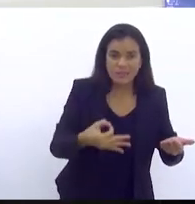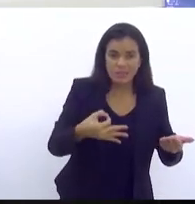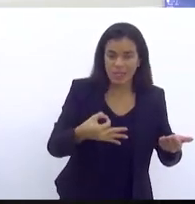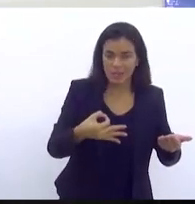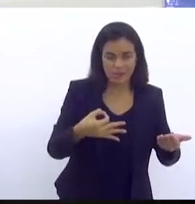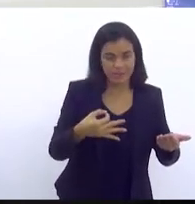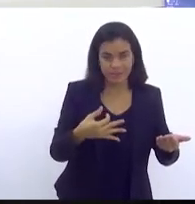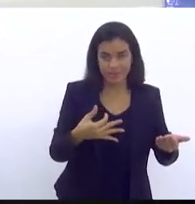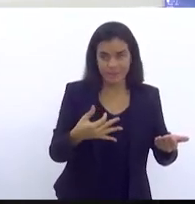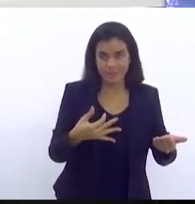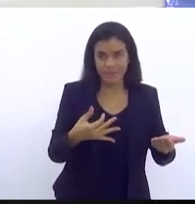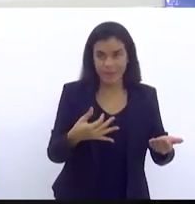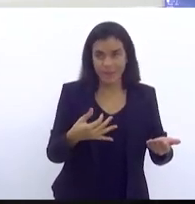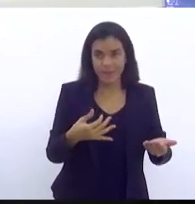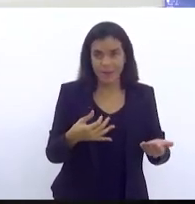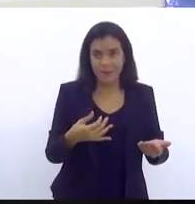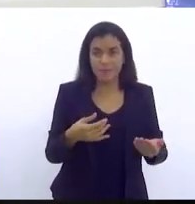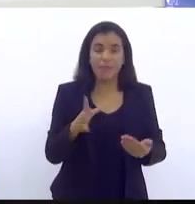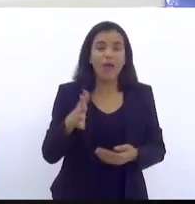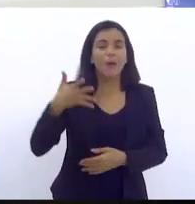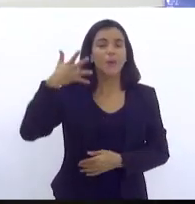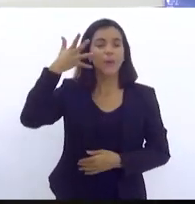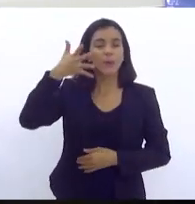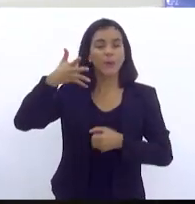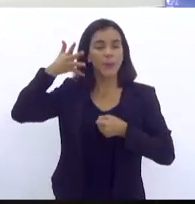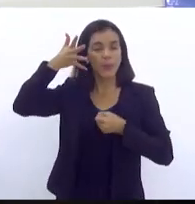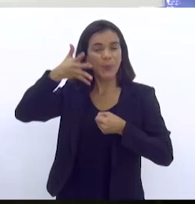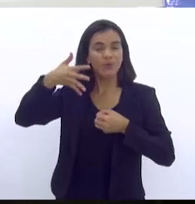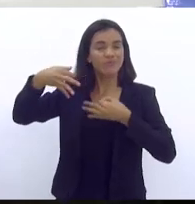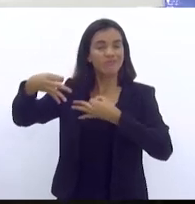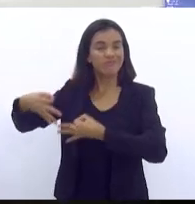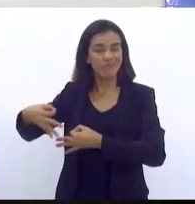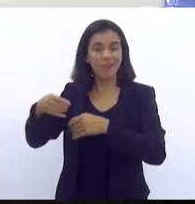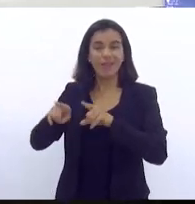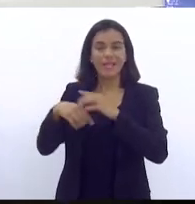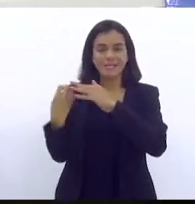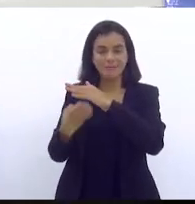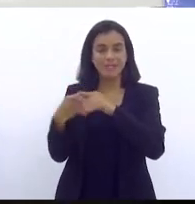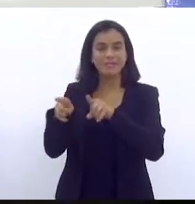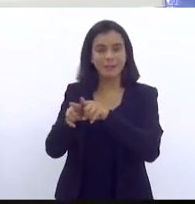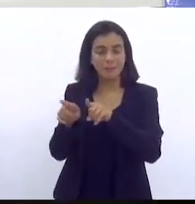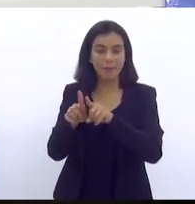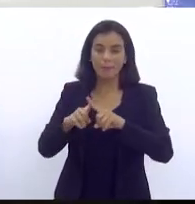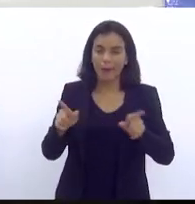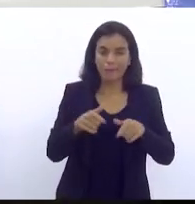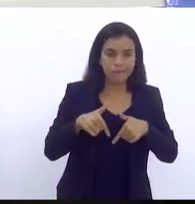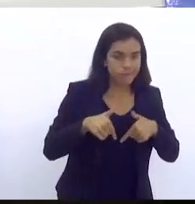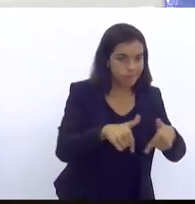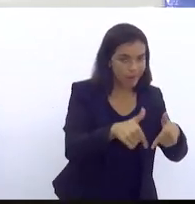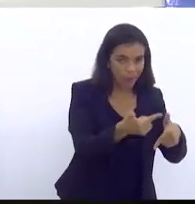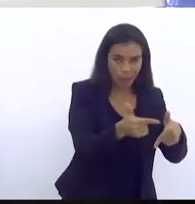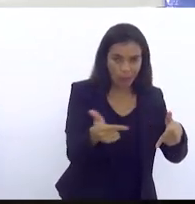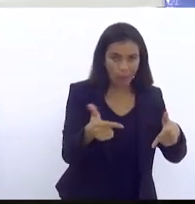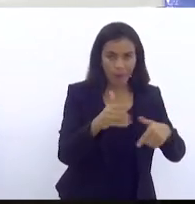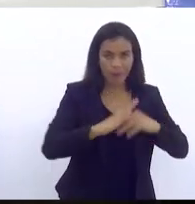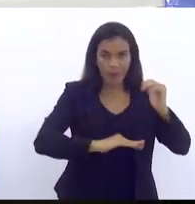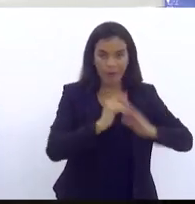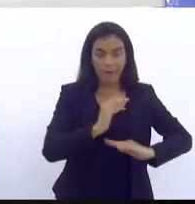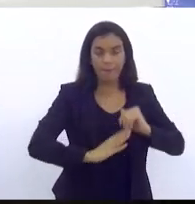cidadãos apesar do discurso público e das concessionárias conforme a ONU